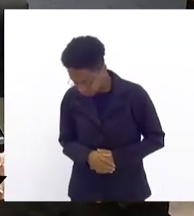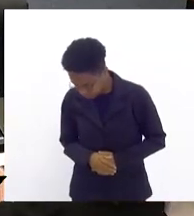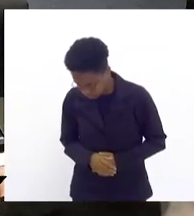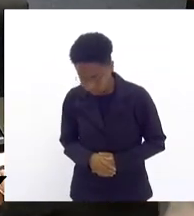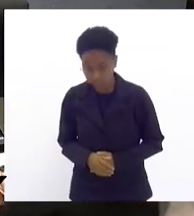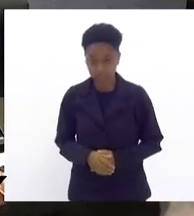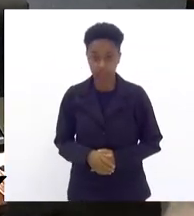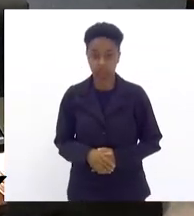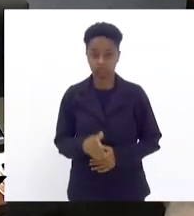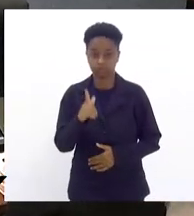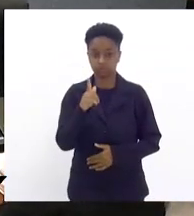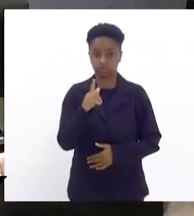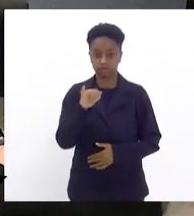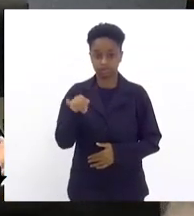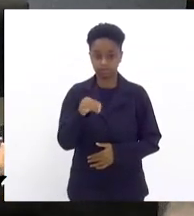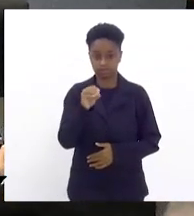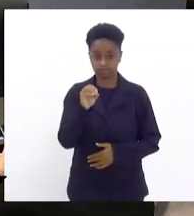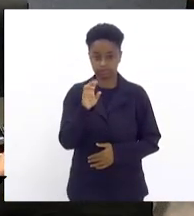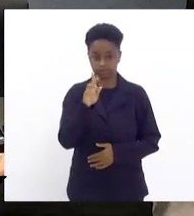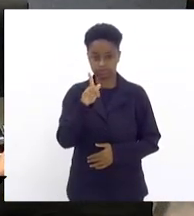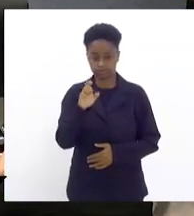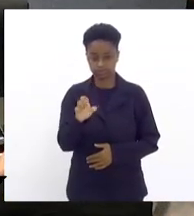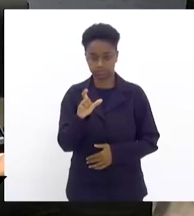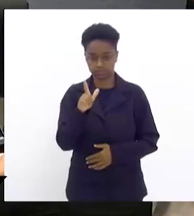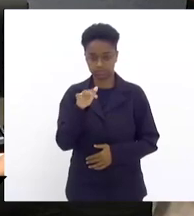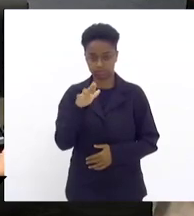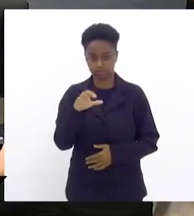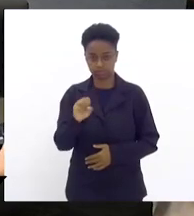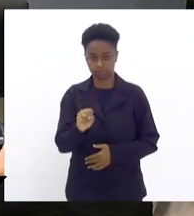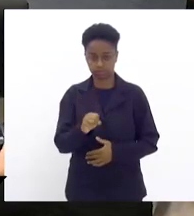Jorge Luiz dos Santos.